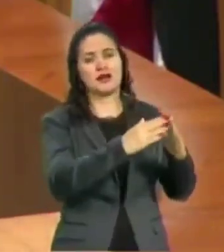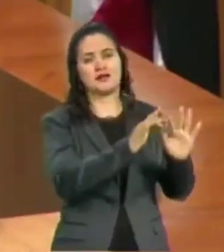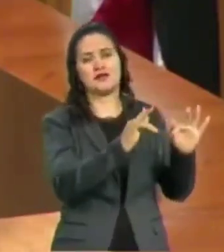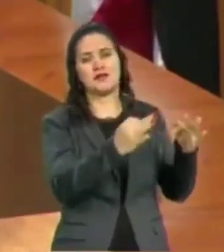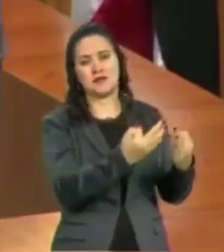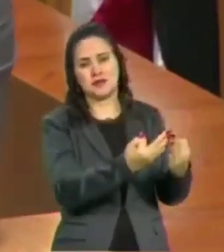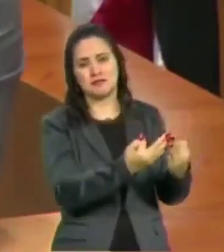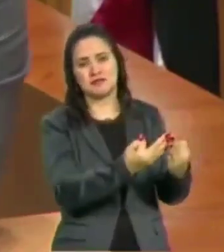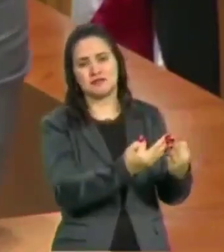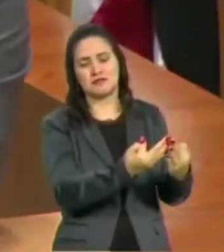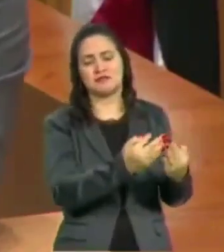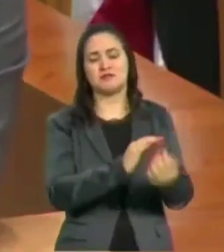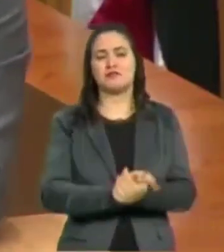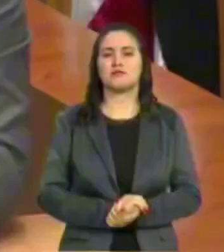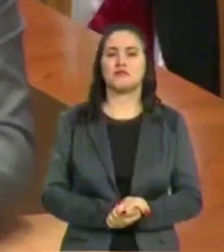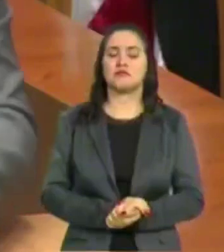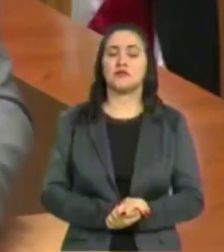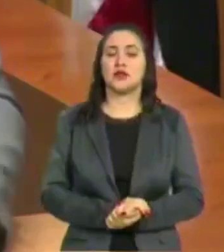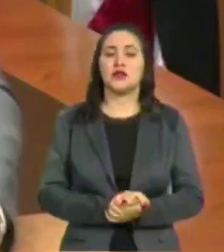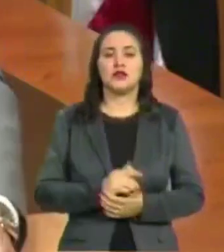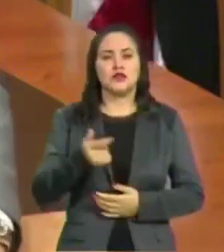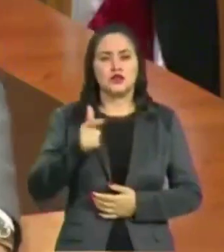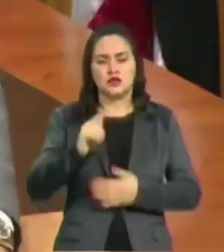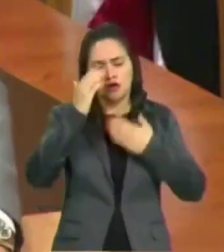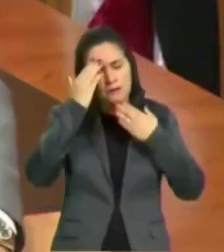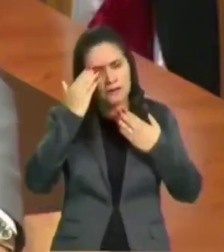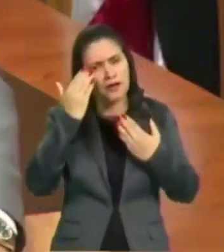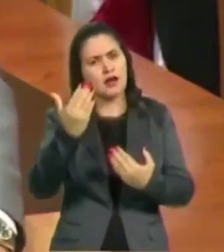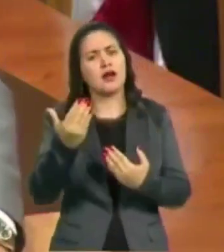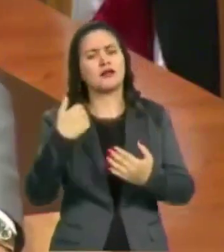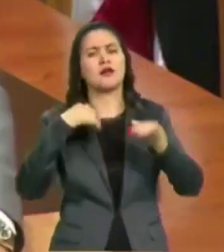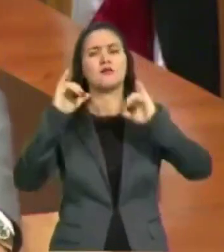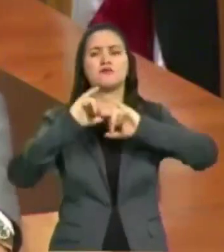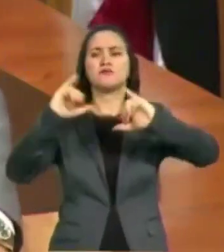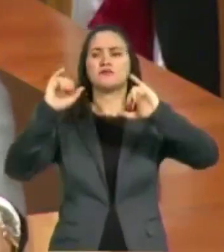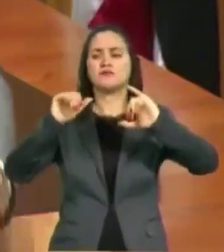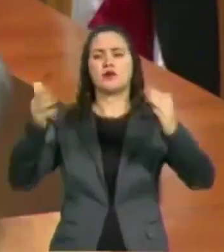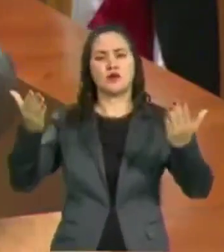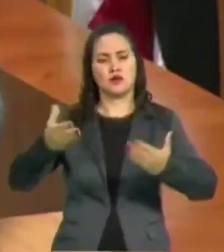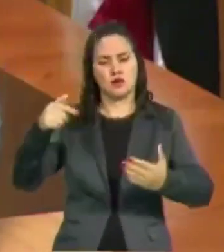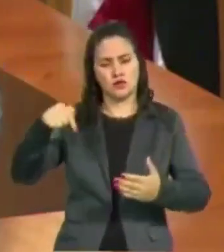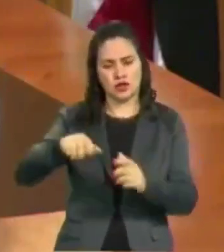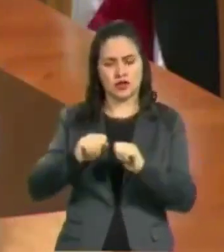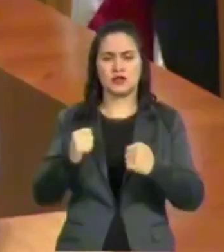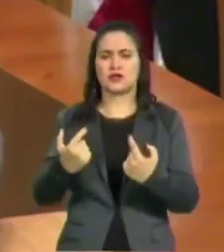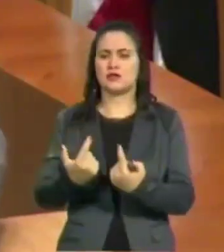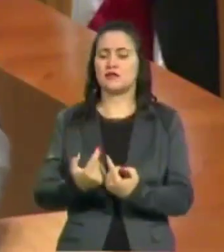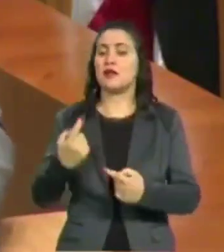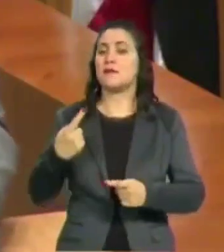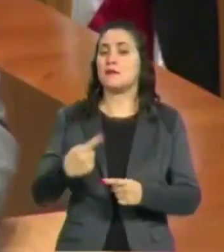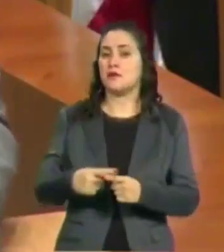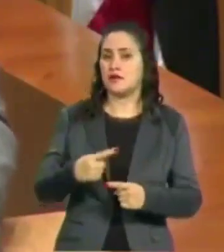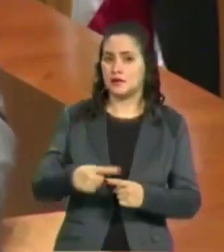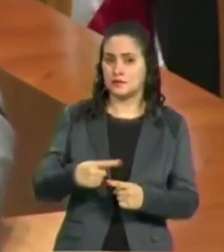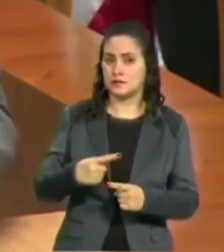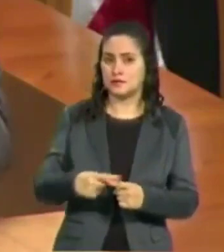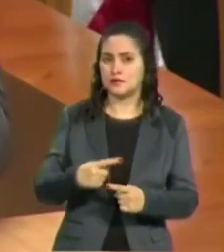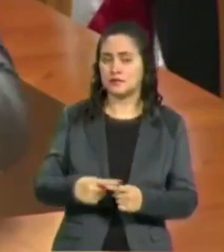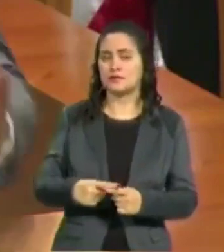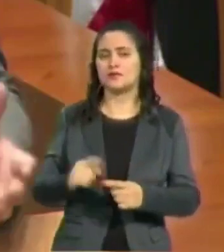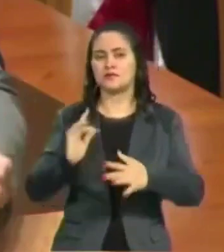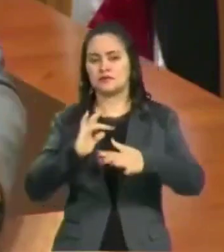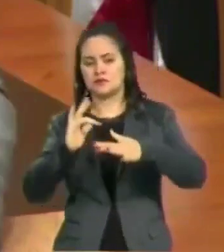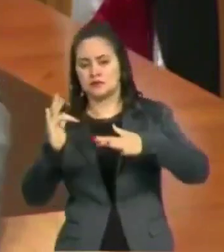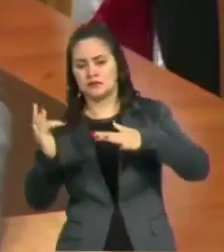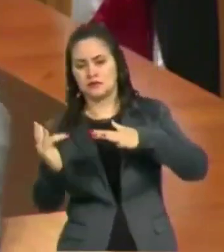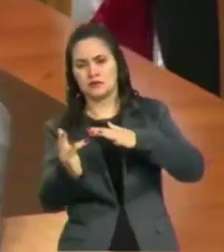eu agradeço, faço questão de publicizar aqui nessa casa para que, através dos canais da casa,